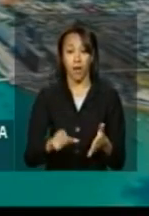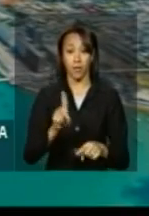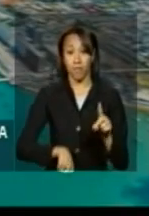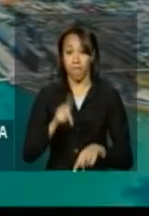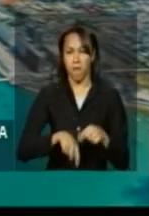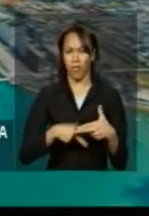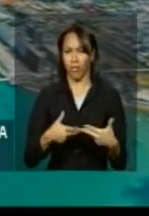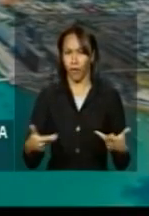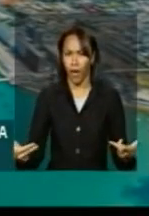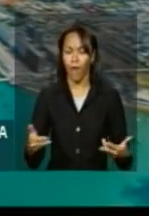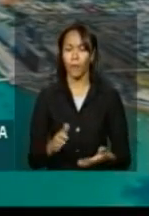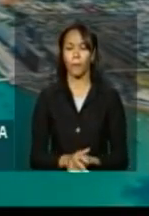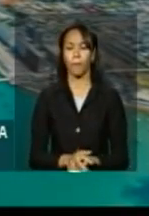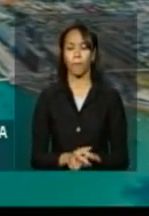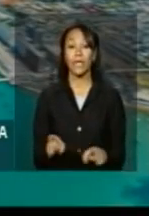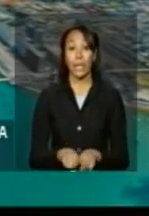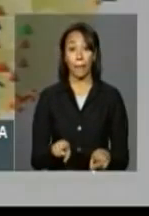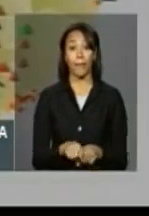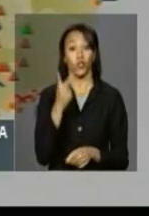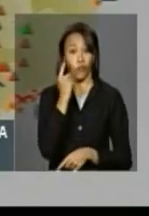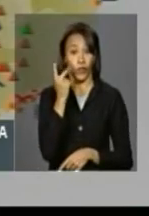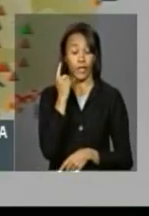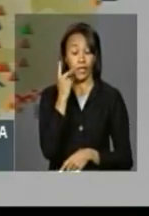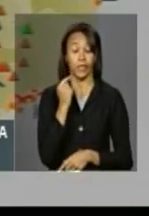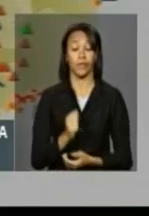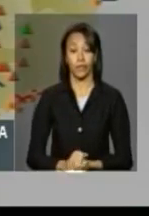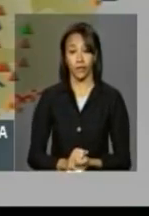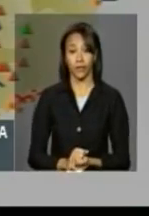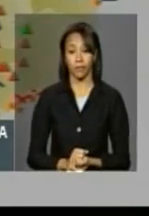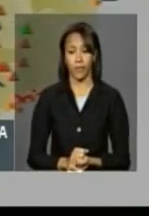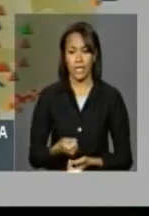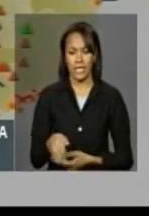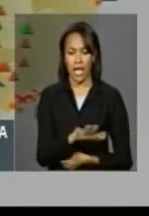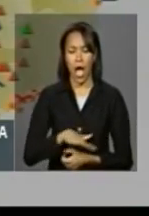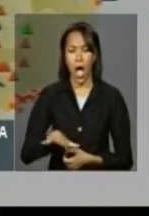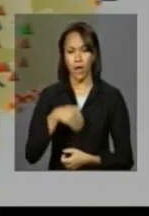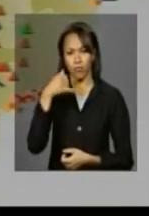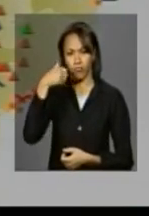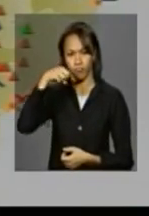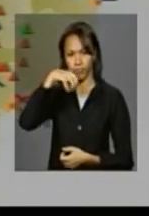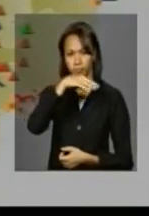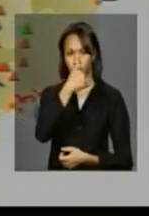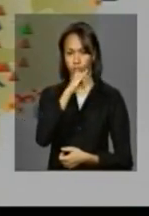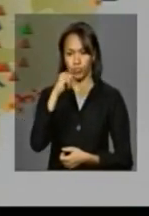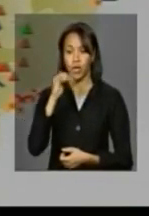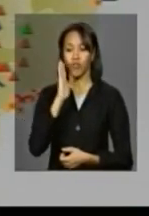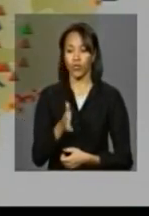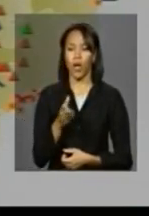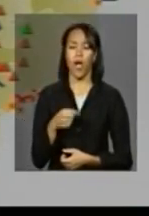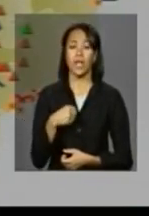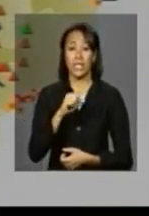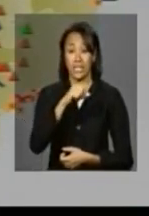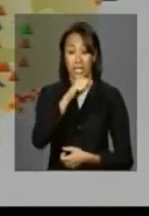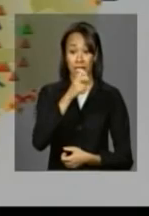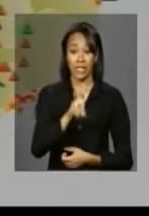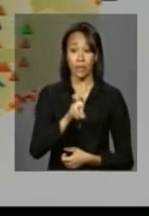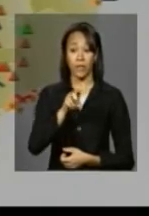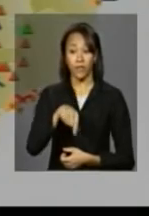Na dragagem também em Fortaleza. Na área de energia, foram concluídos 55,1